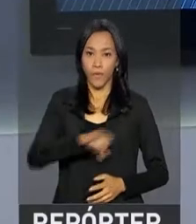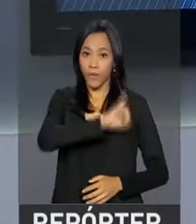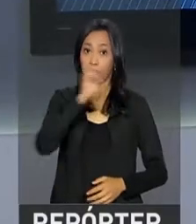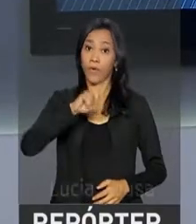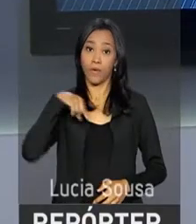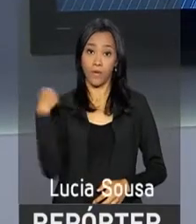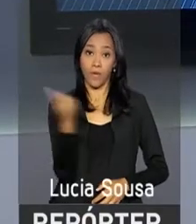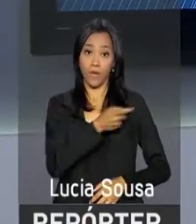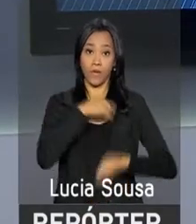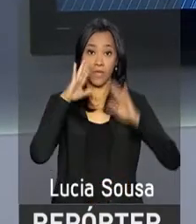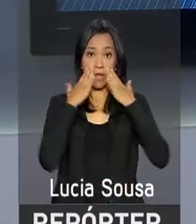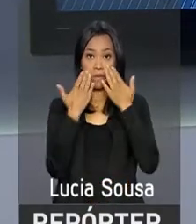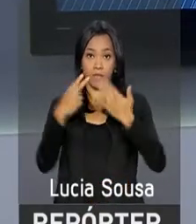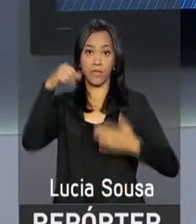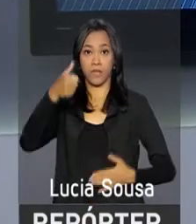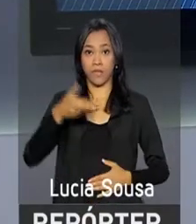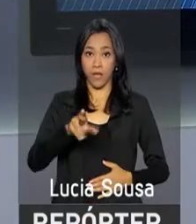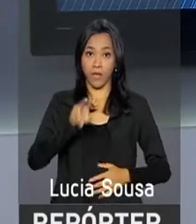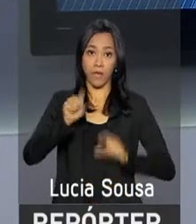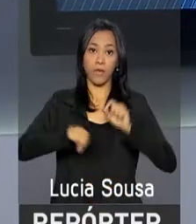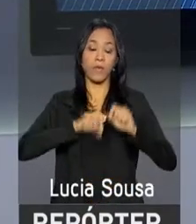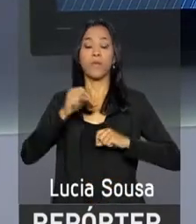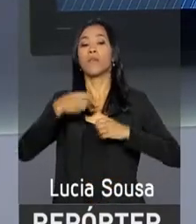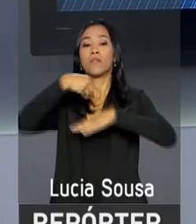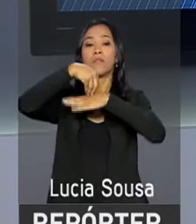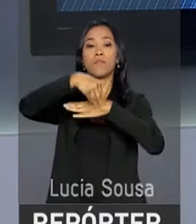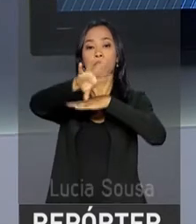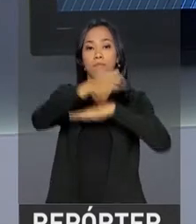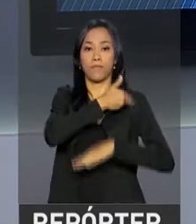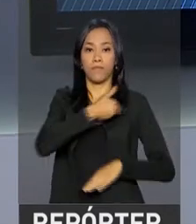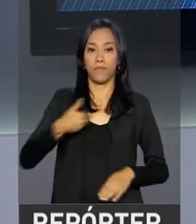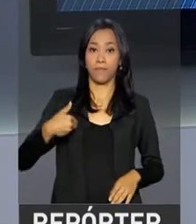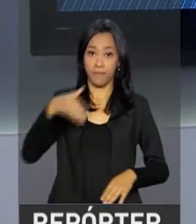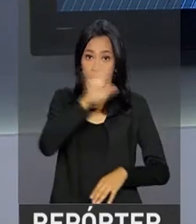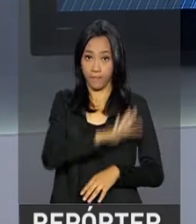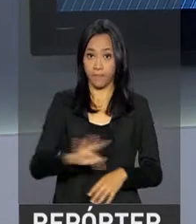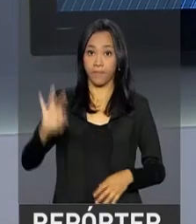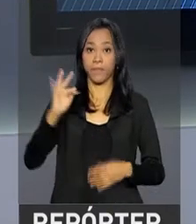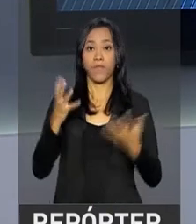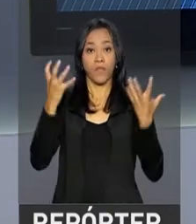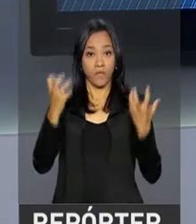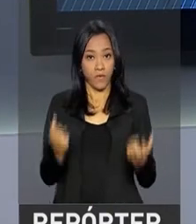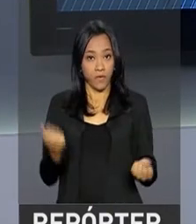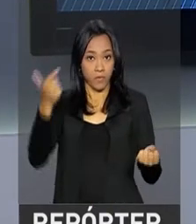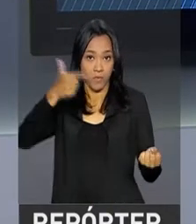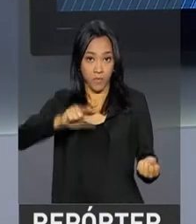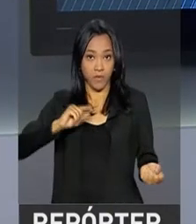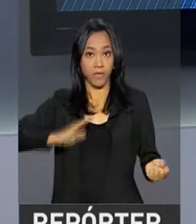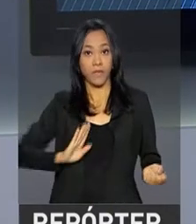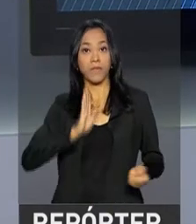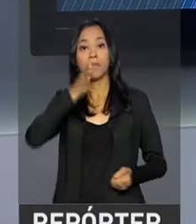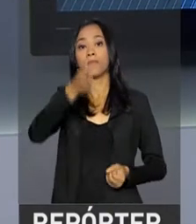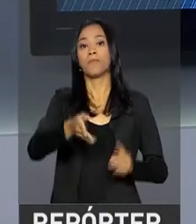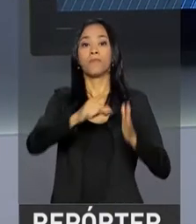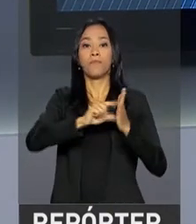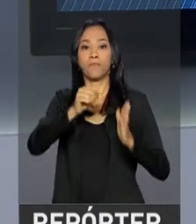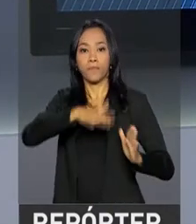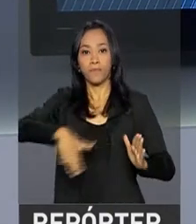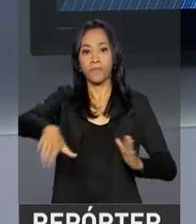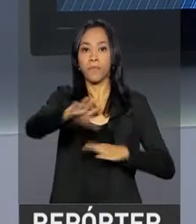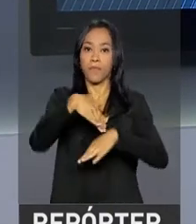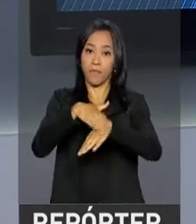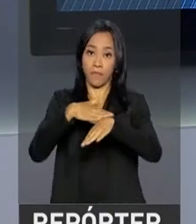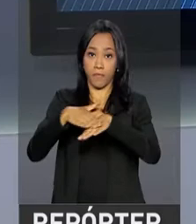Olá, estamos de volta com o repórter NBR e as notícias do governo federal. Vamos novamente ao Palácio do Planalto para conversar com a repórter